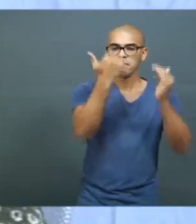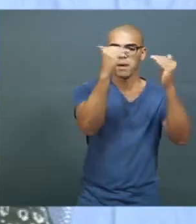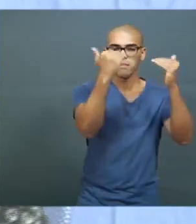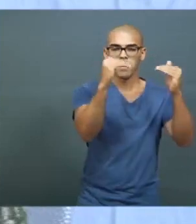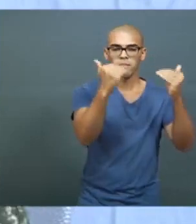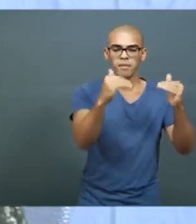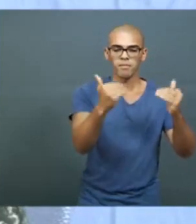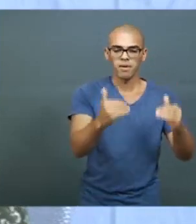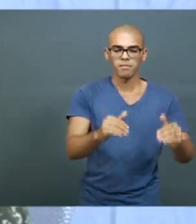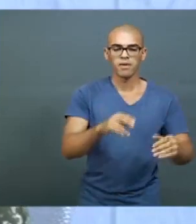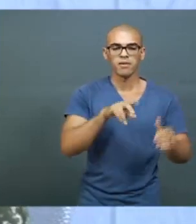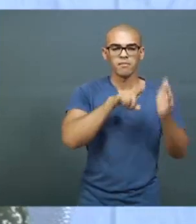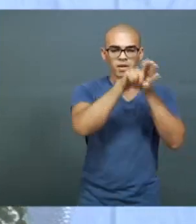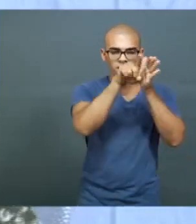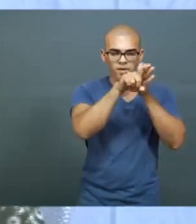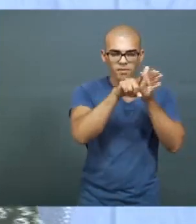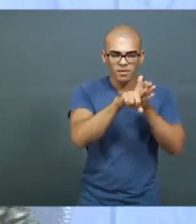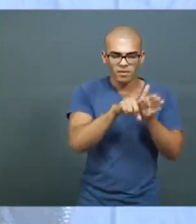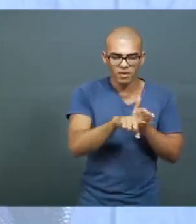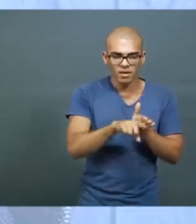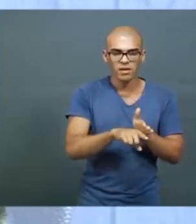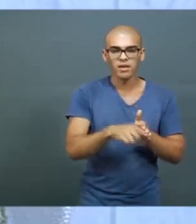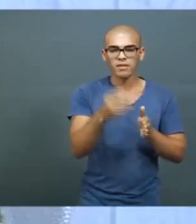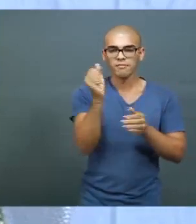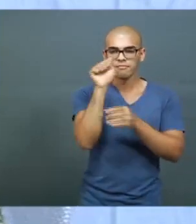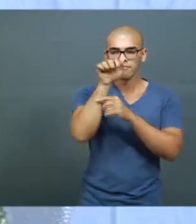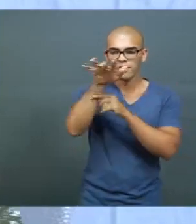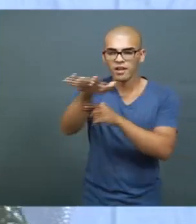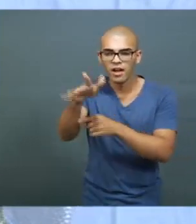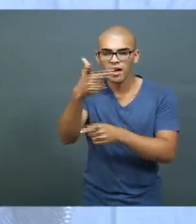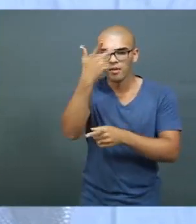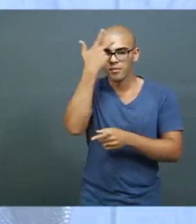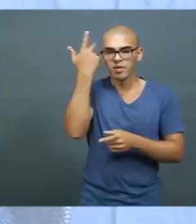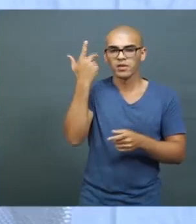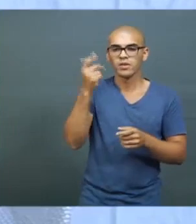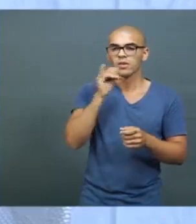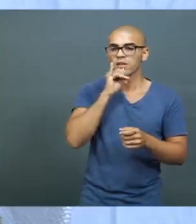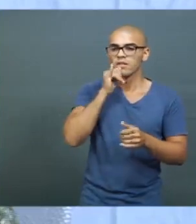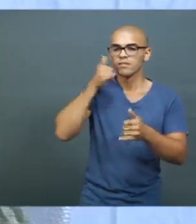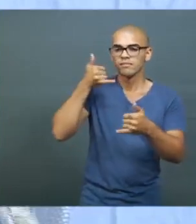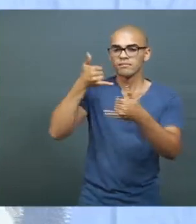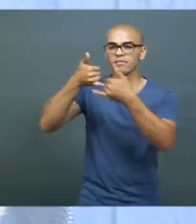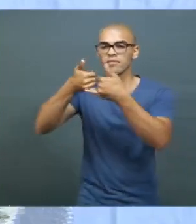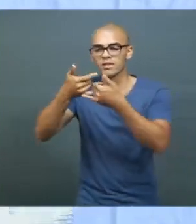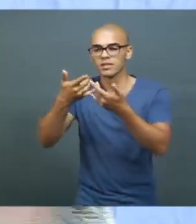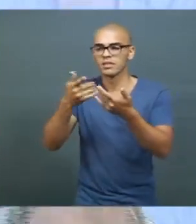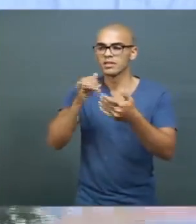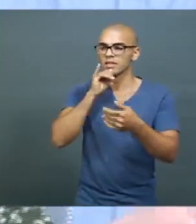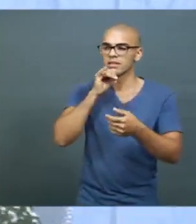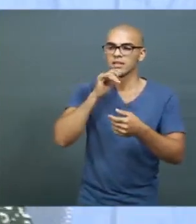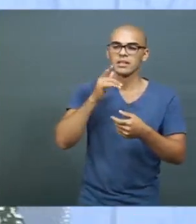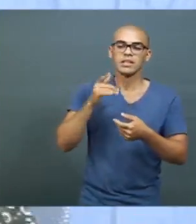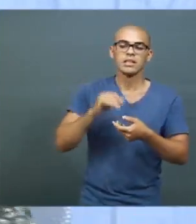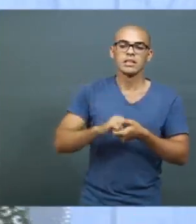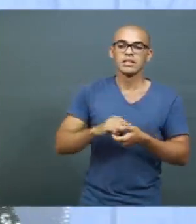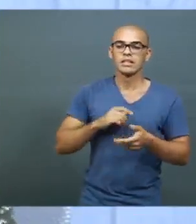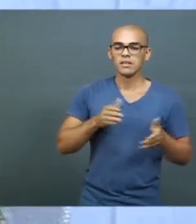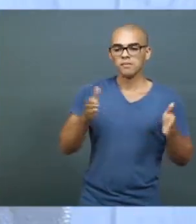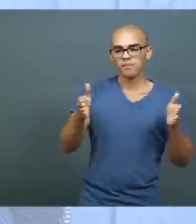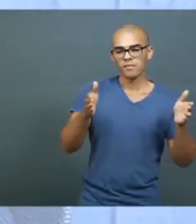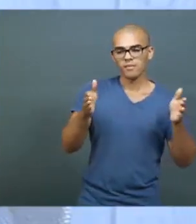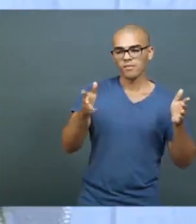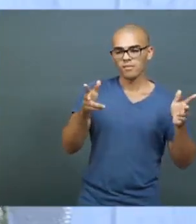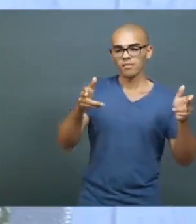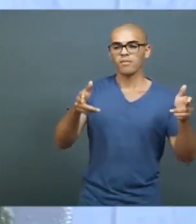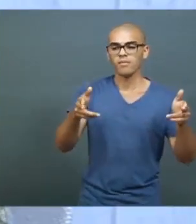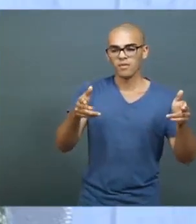das pessoas, né, com um recorte de mais ou menos uns 20 anos, também a gente não vai fazer de todo o curso, todos estão